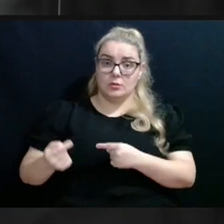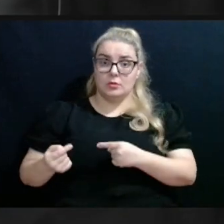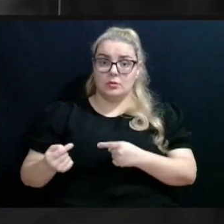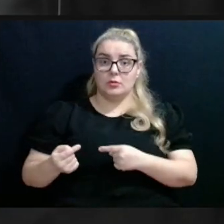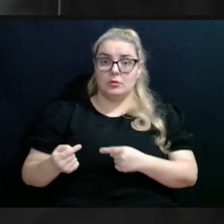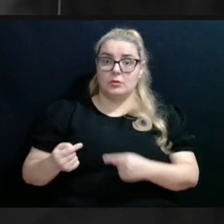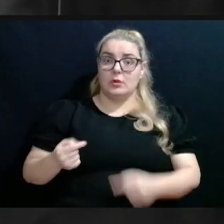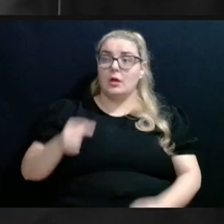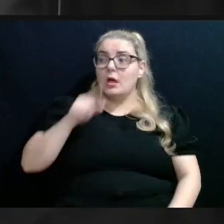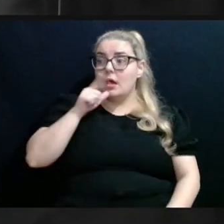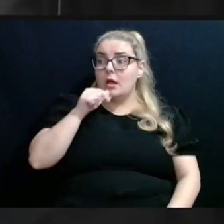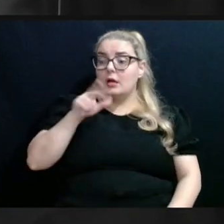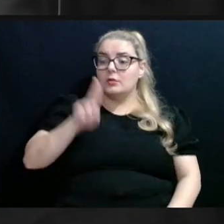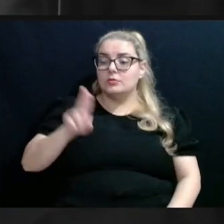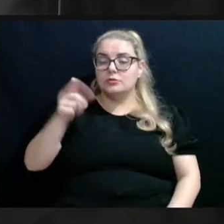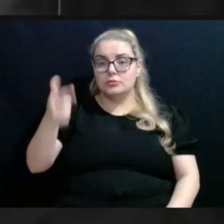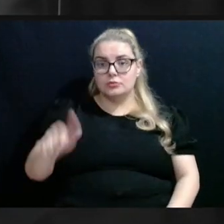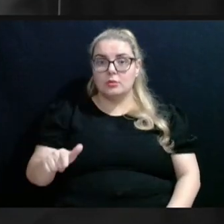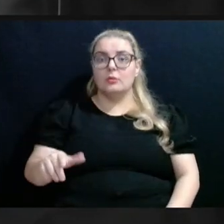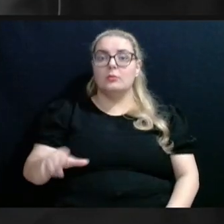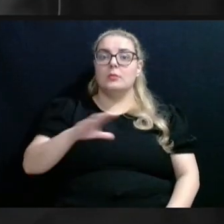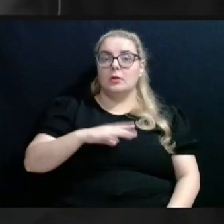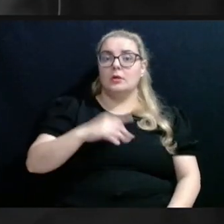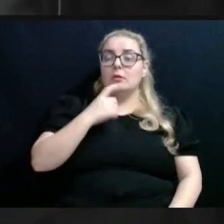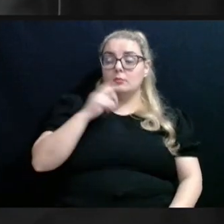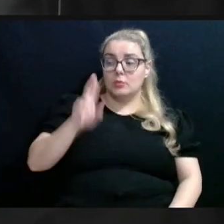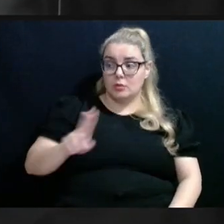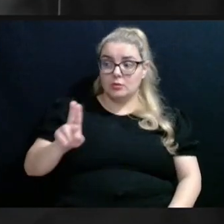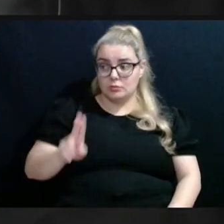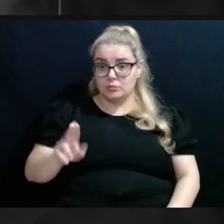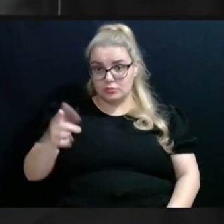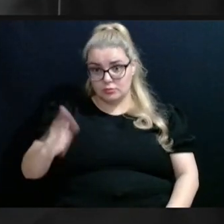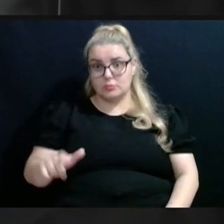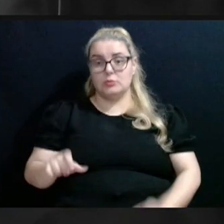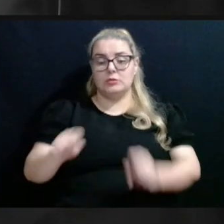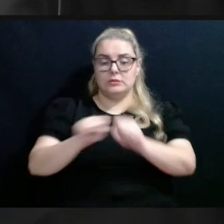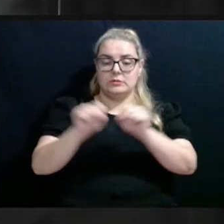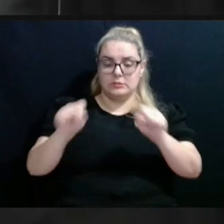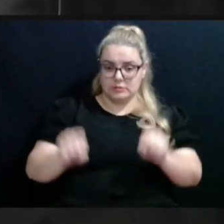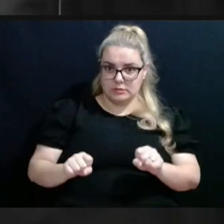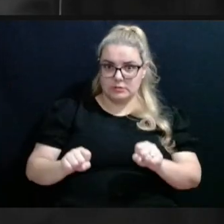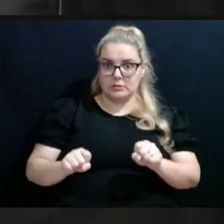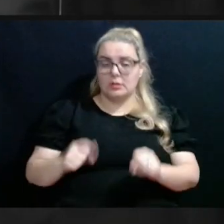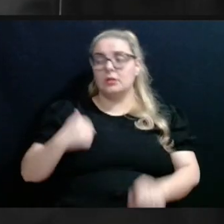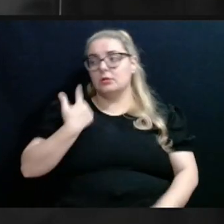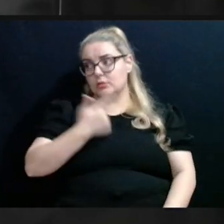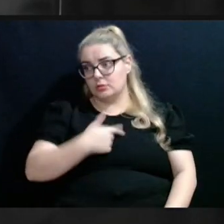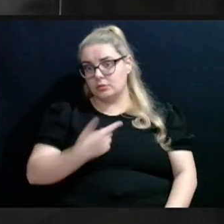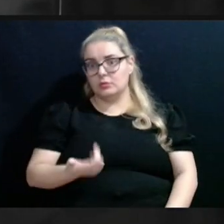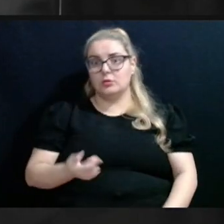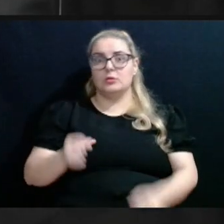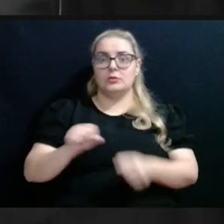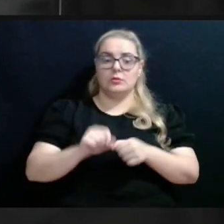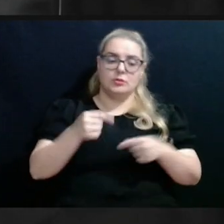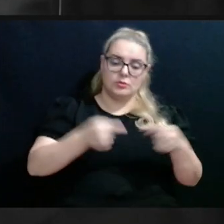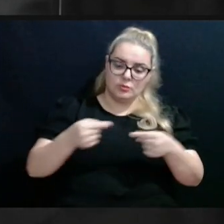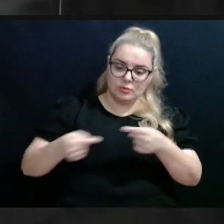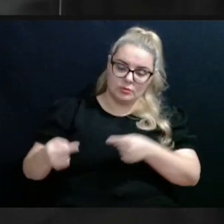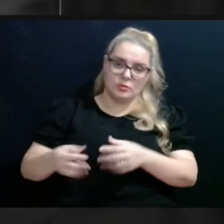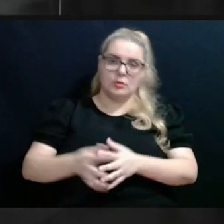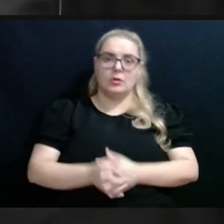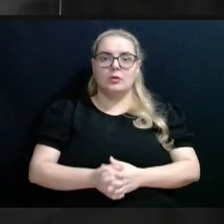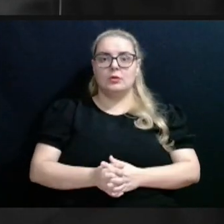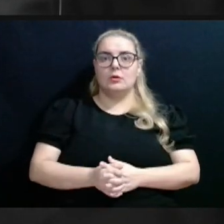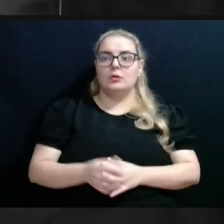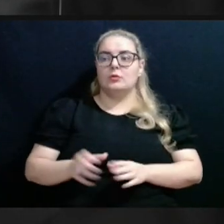reuso, para que Campinas utilize esse sistema. Então nós estamos aí fazendo um debate numa